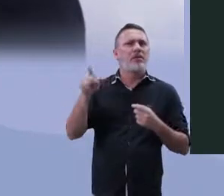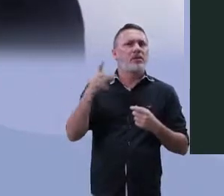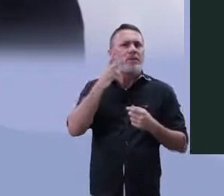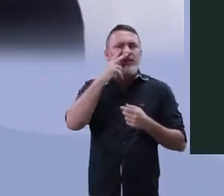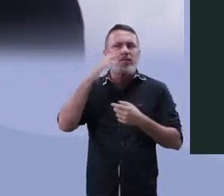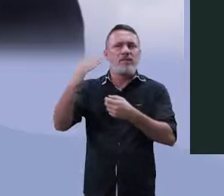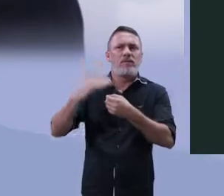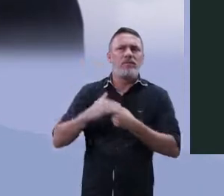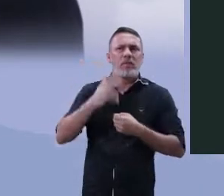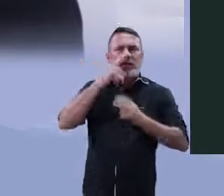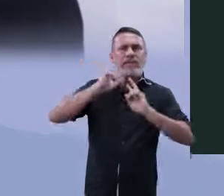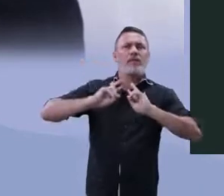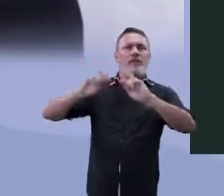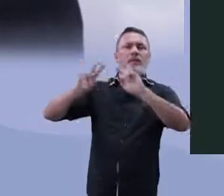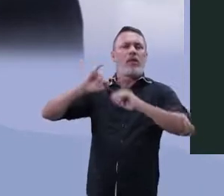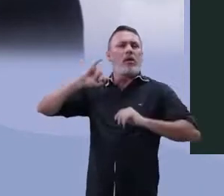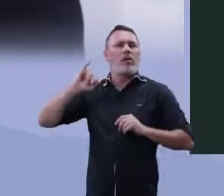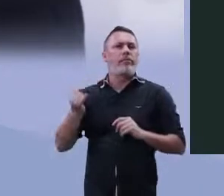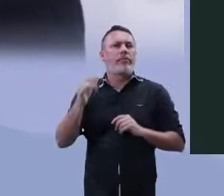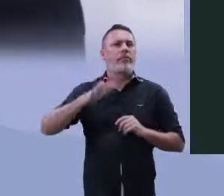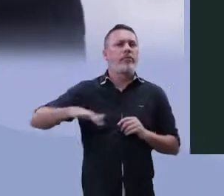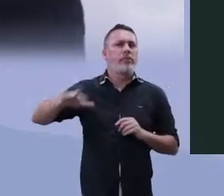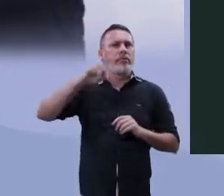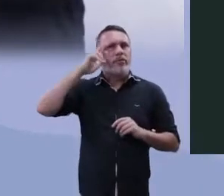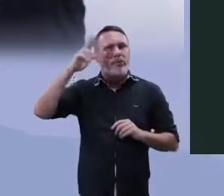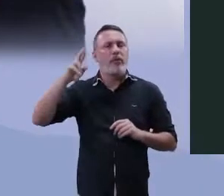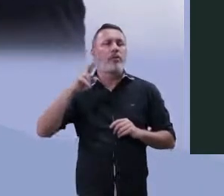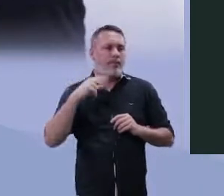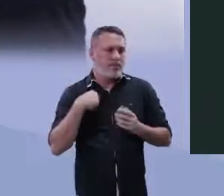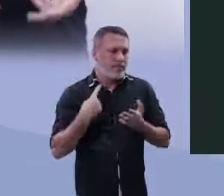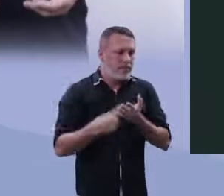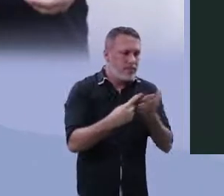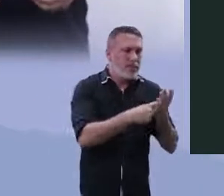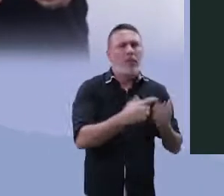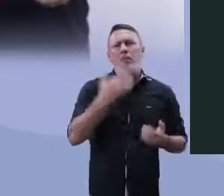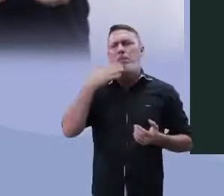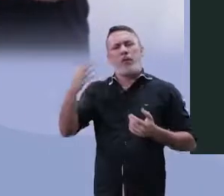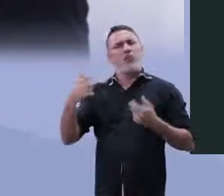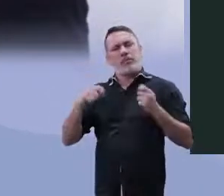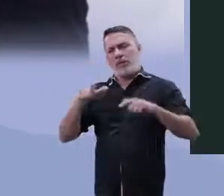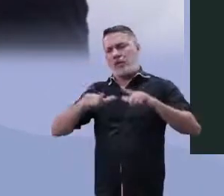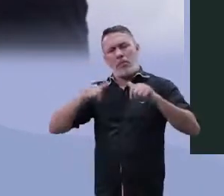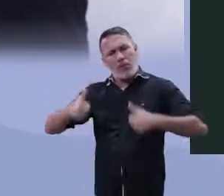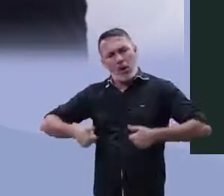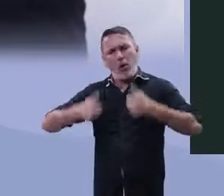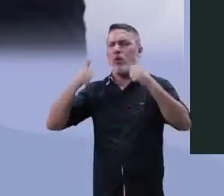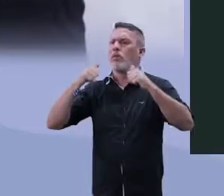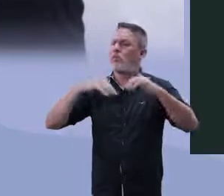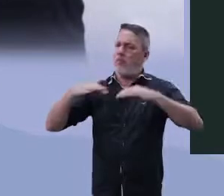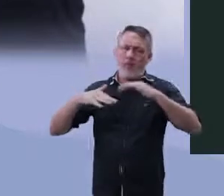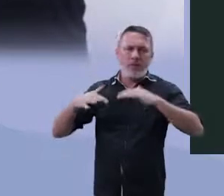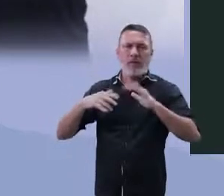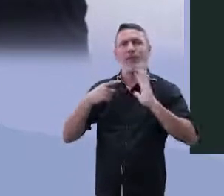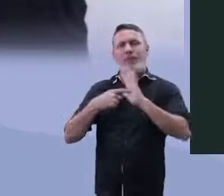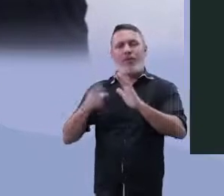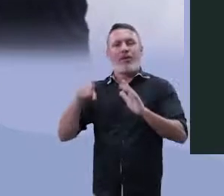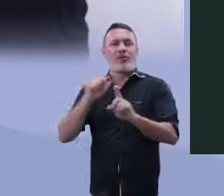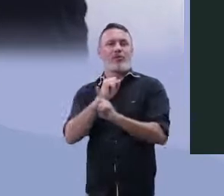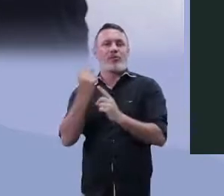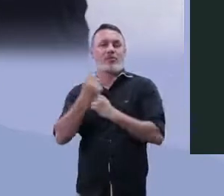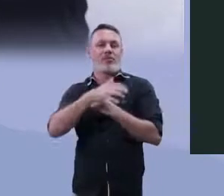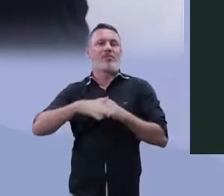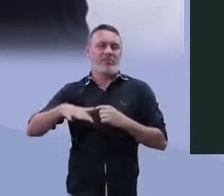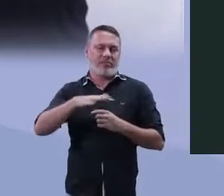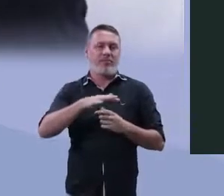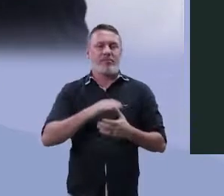a necessidade de poder reivindicar melhores condições de trabalho, que inclui, inclusive, né, inclusive é bom,